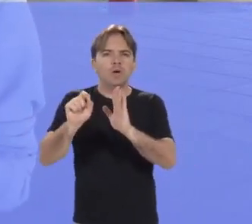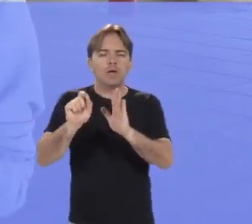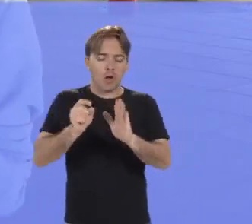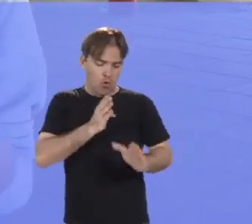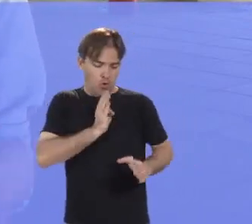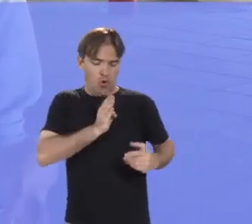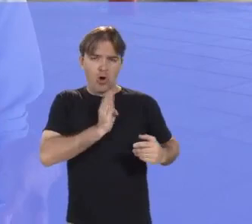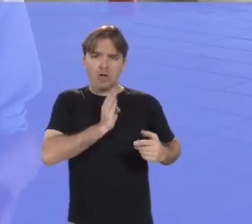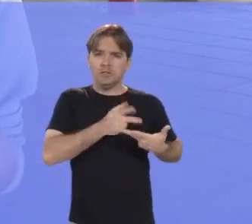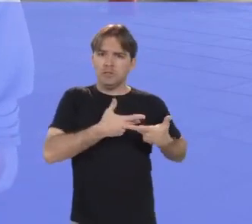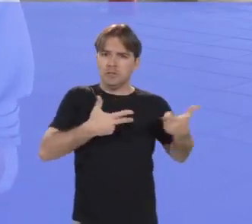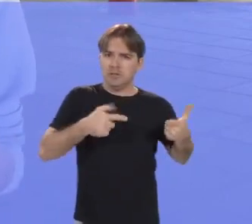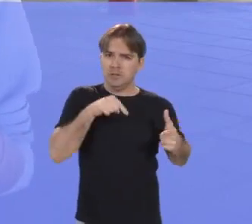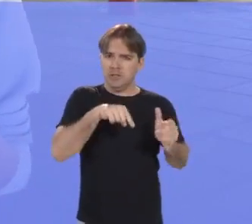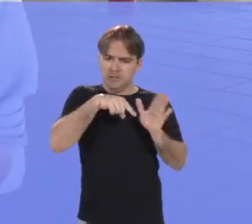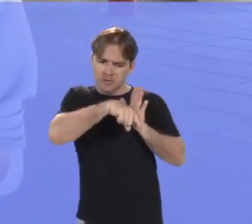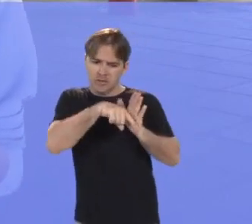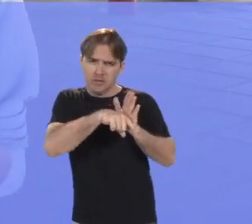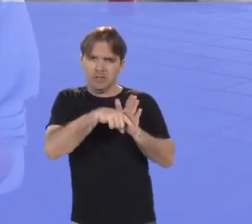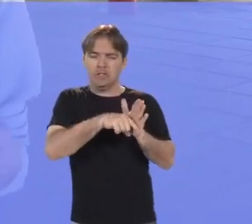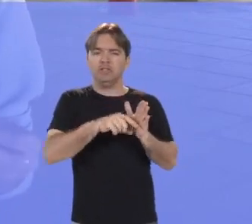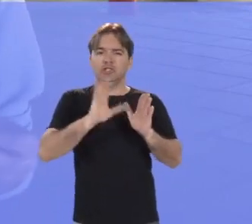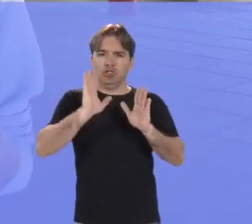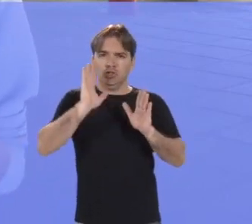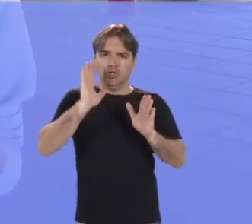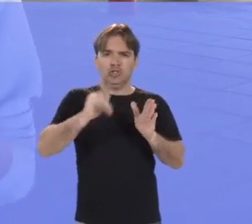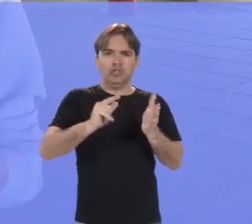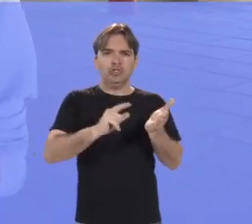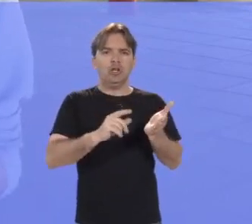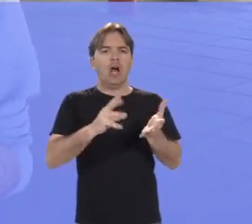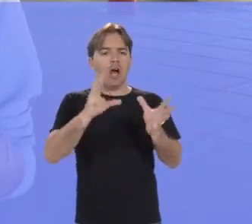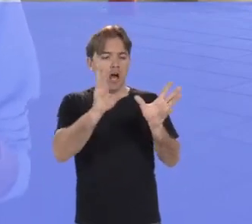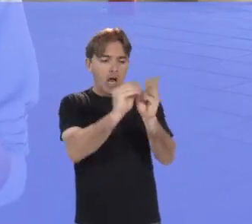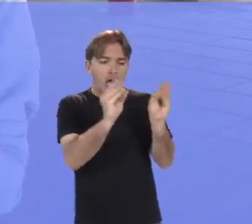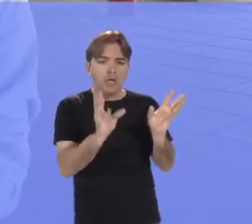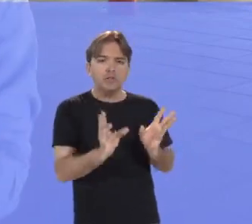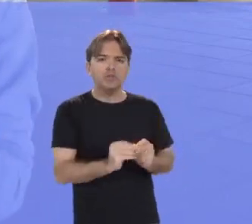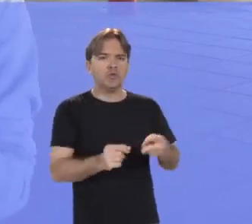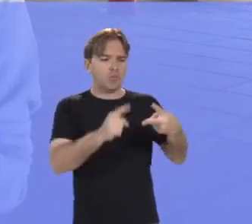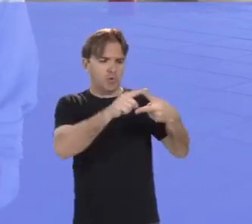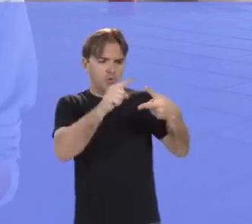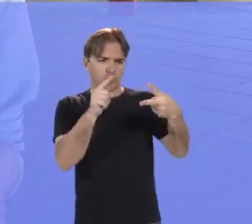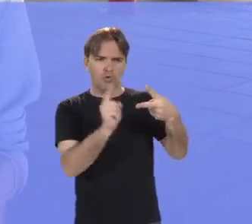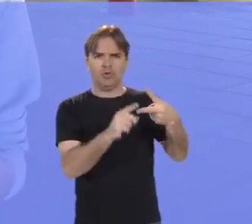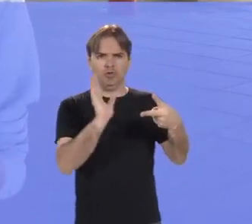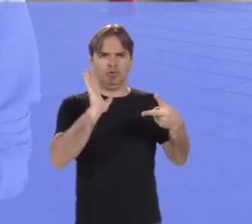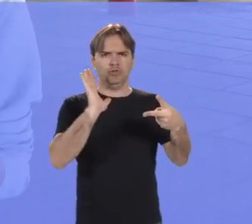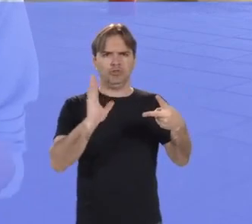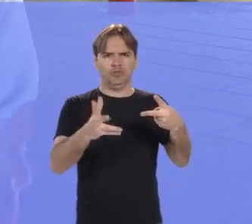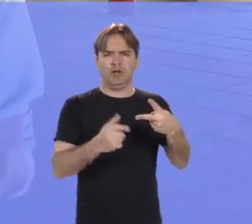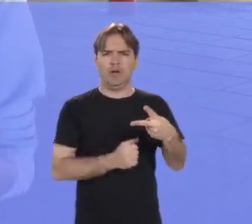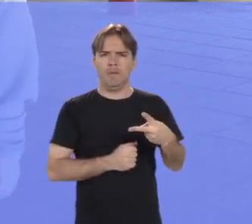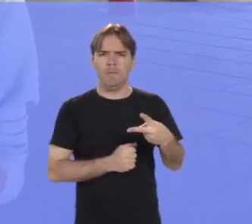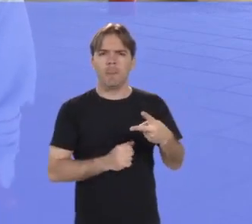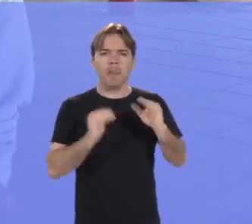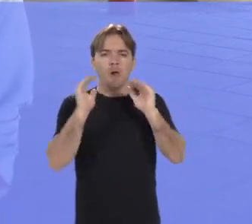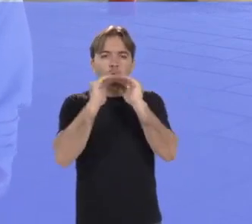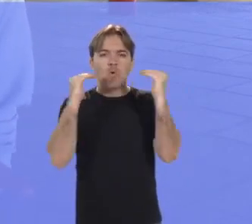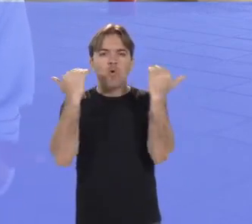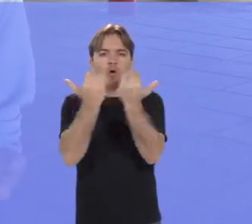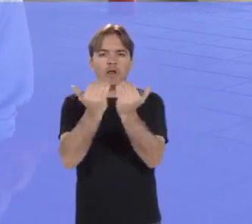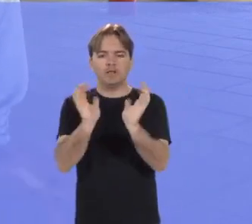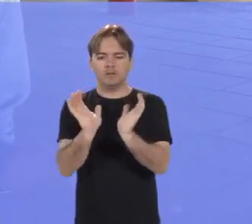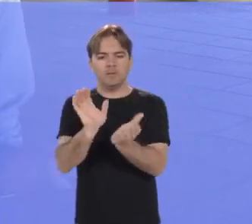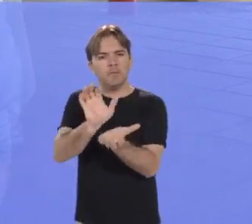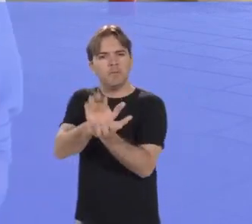área de cardiologia, que a gente submeteu 2 abstracts, que são 2 resumos, para o Congresso